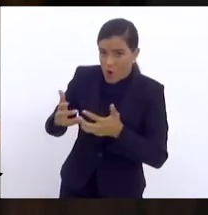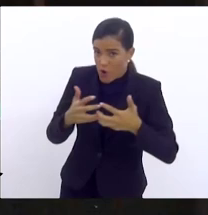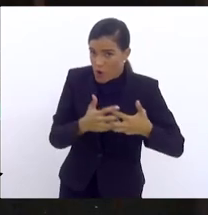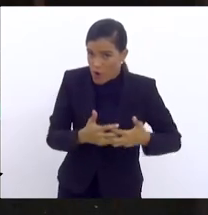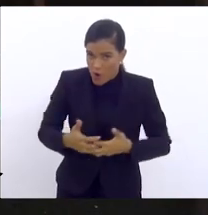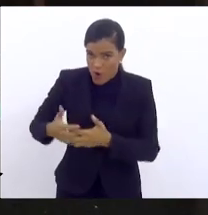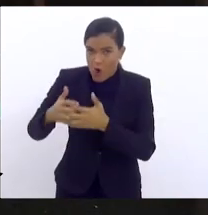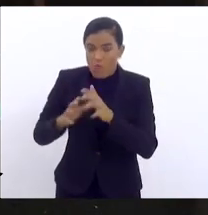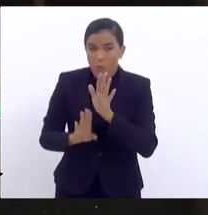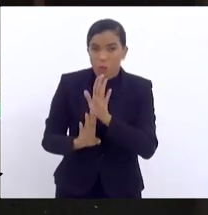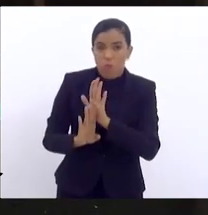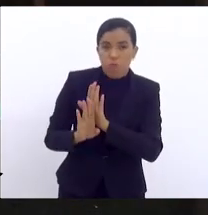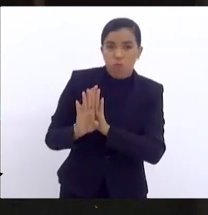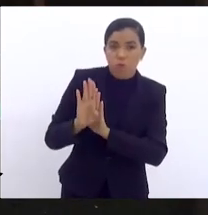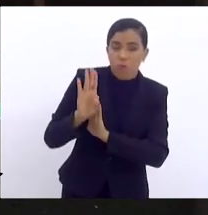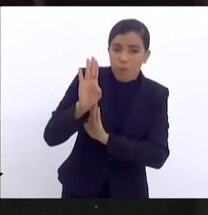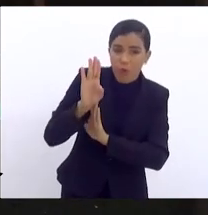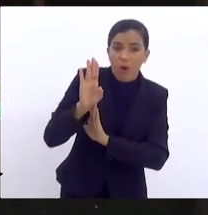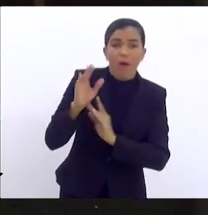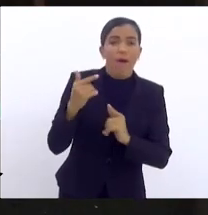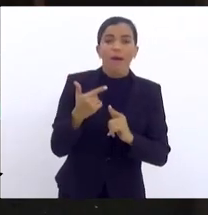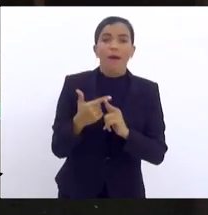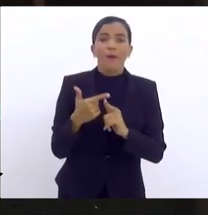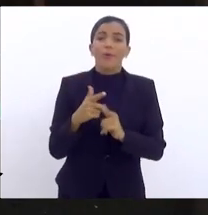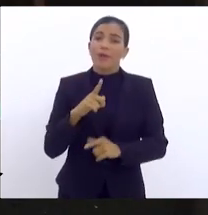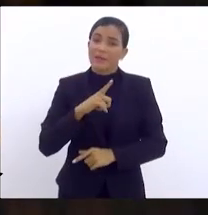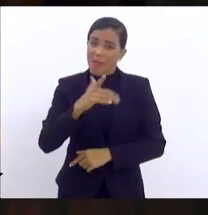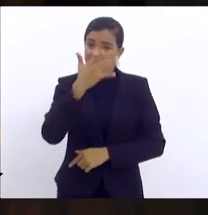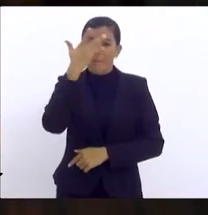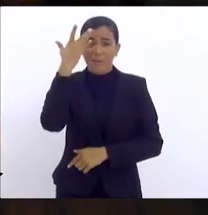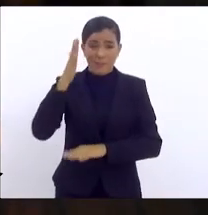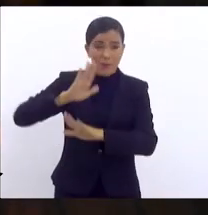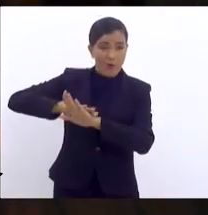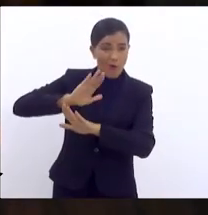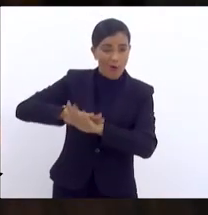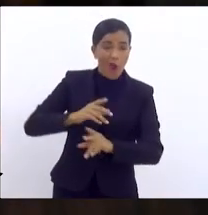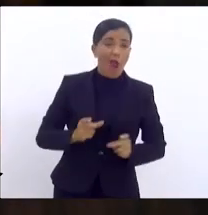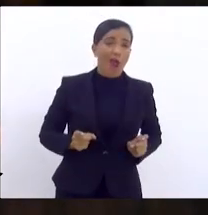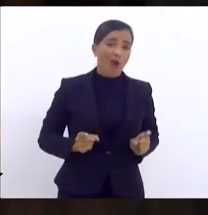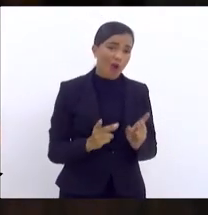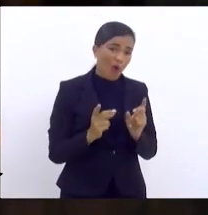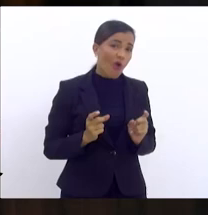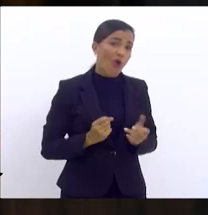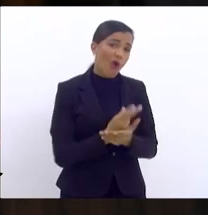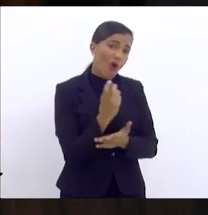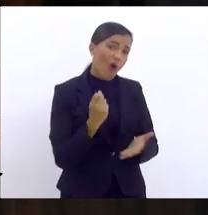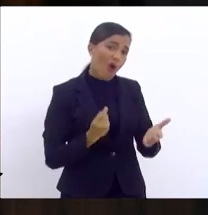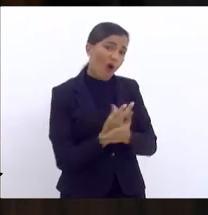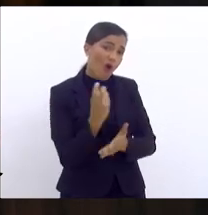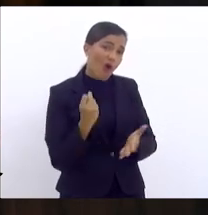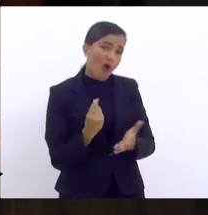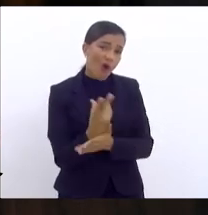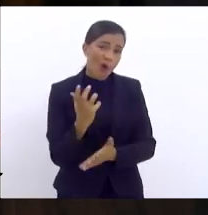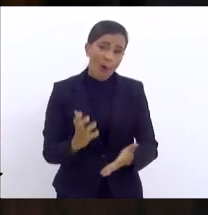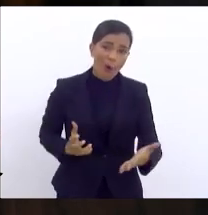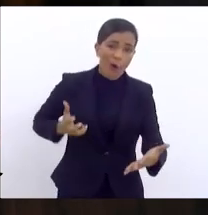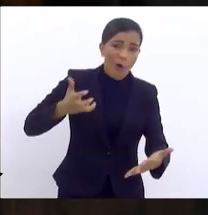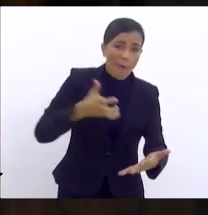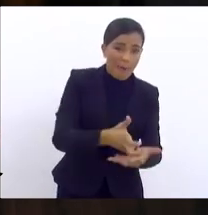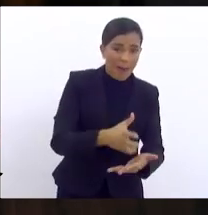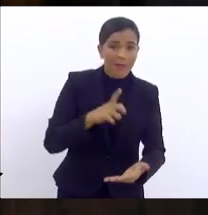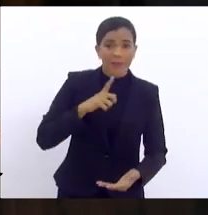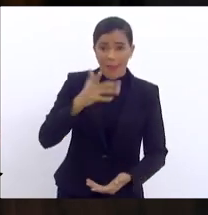alto e nós sabemos que está É porque também tem gente que está comprando essa carga existe o receptador